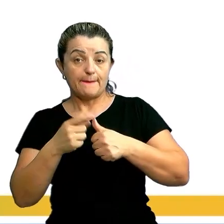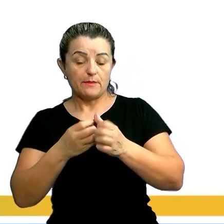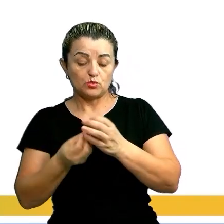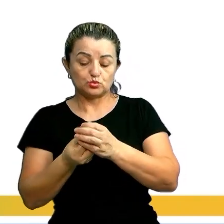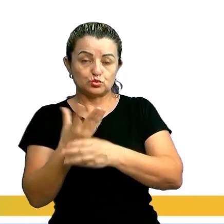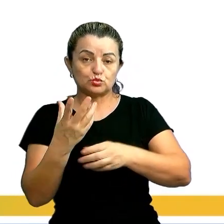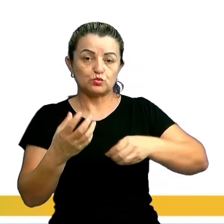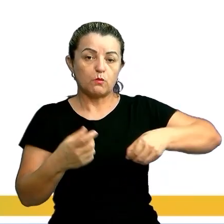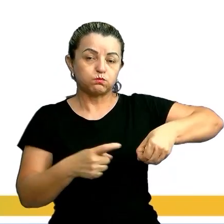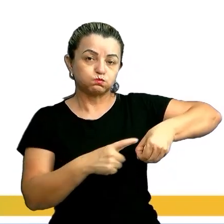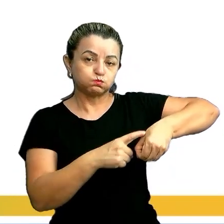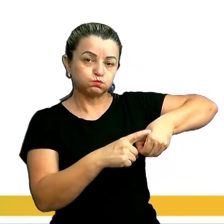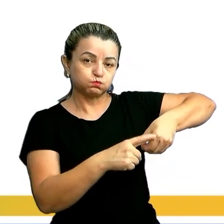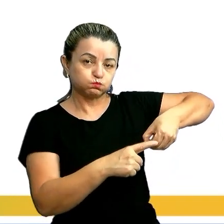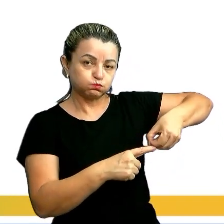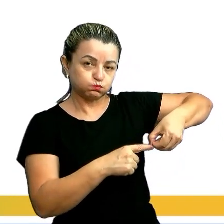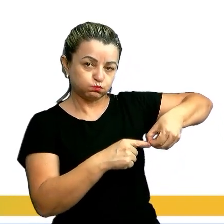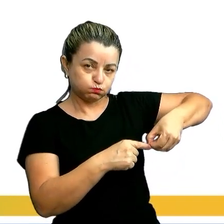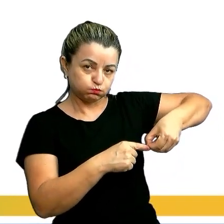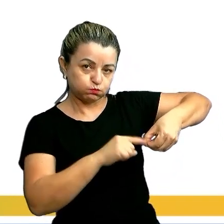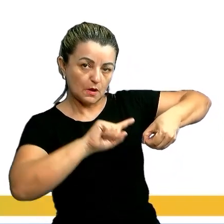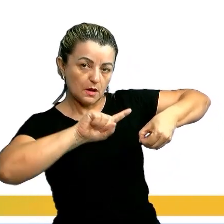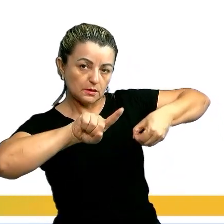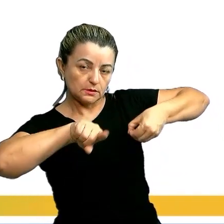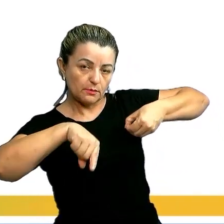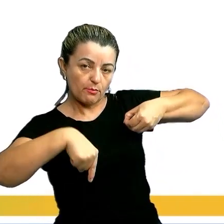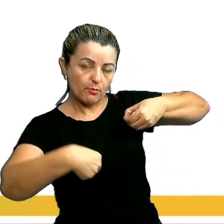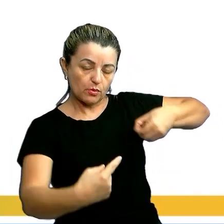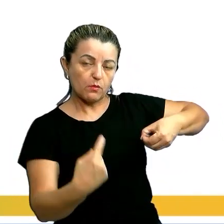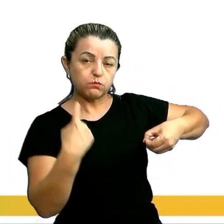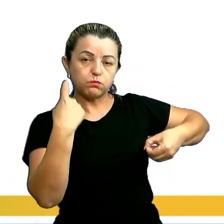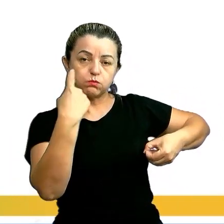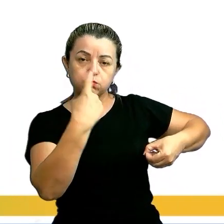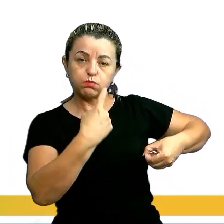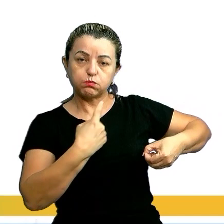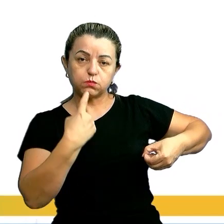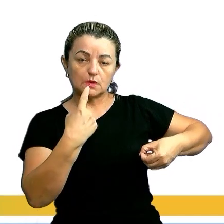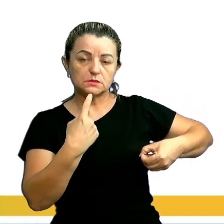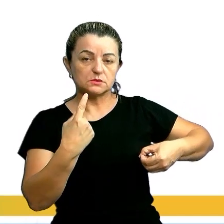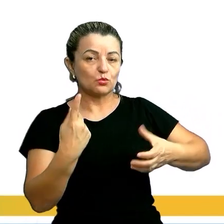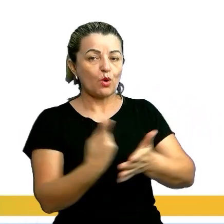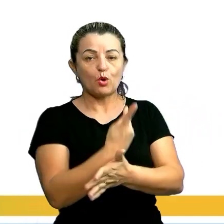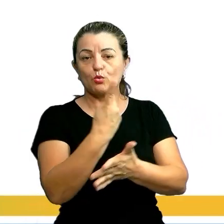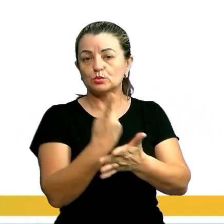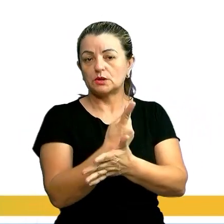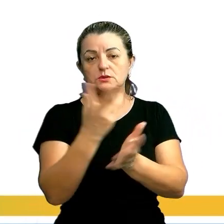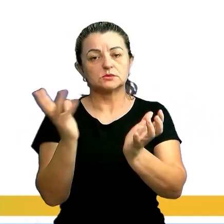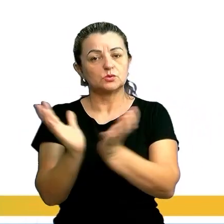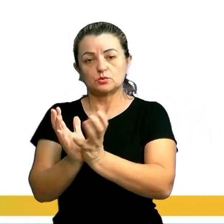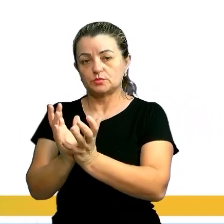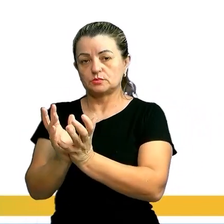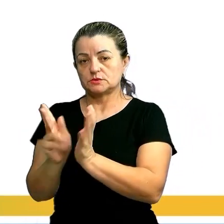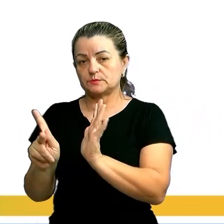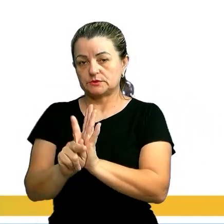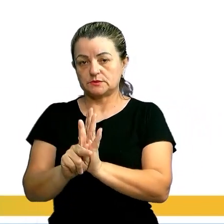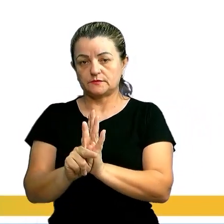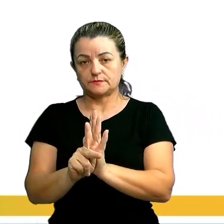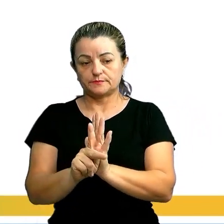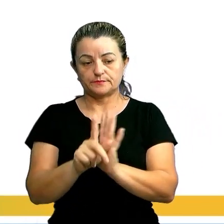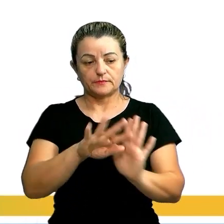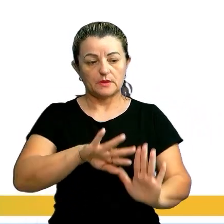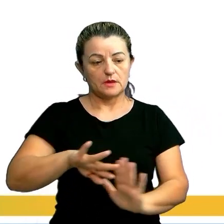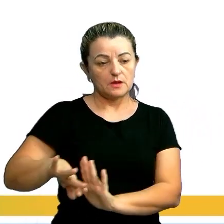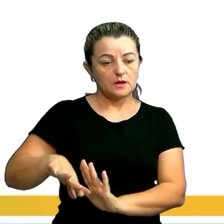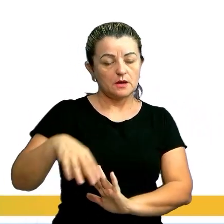origina a boca. Isso aí não acontece nos equinodermatas. Letra D. A